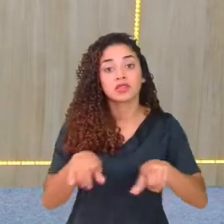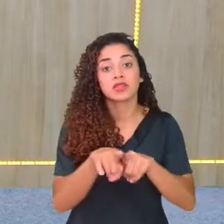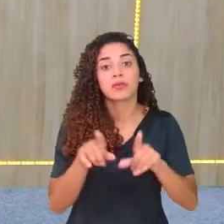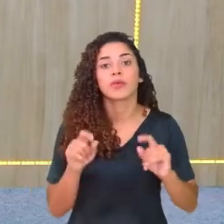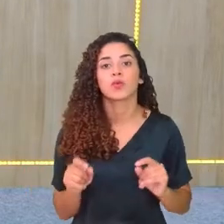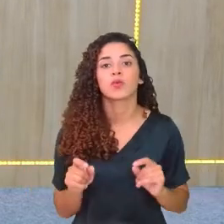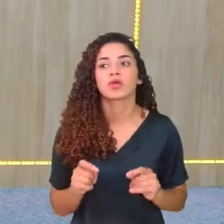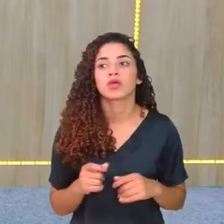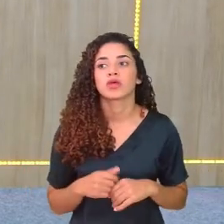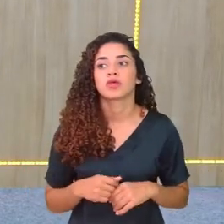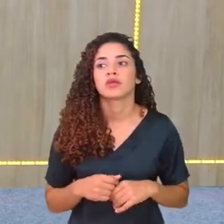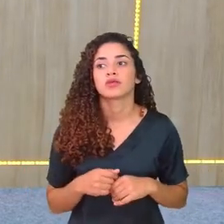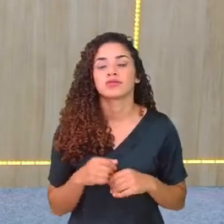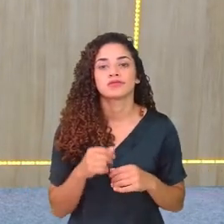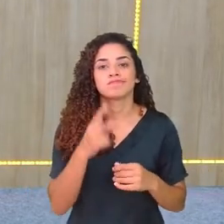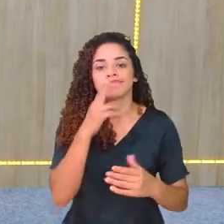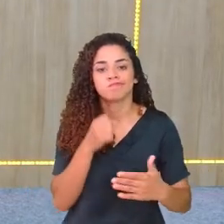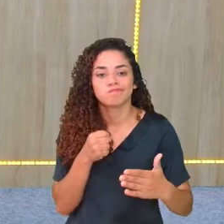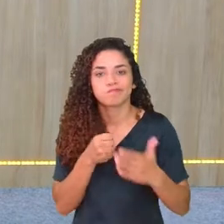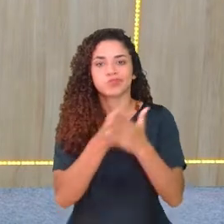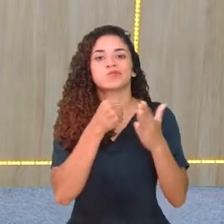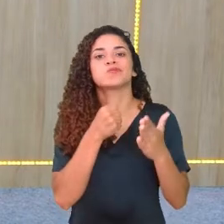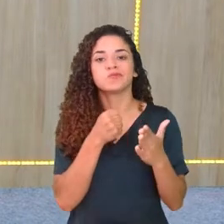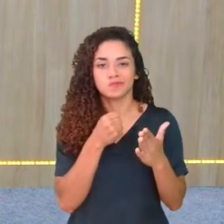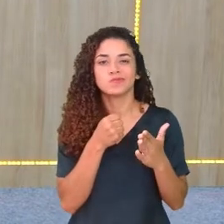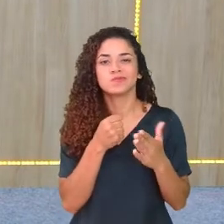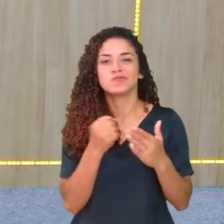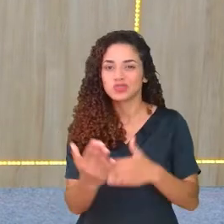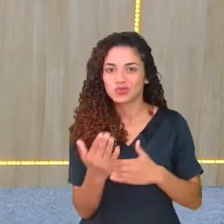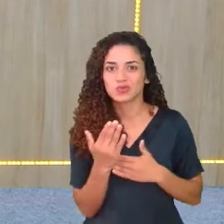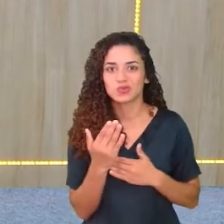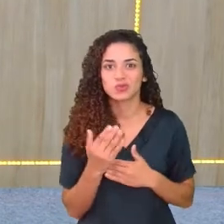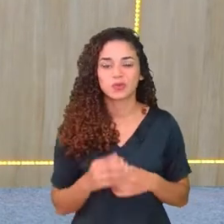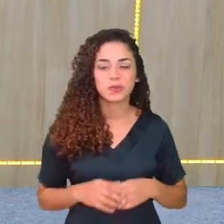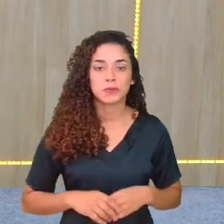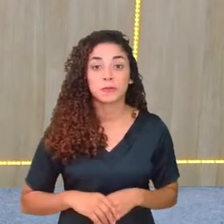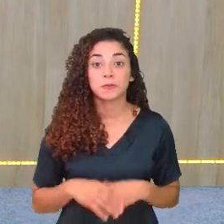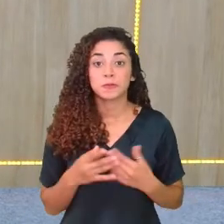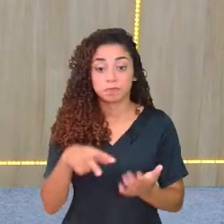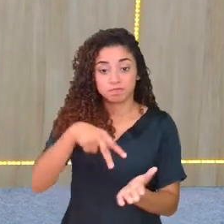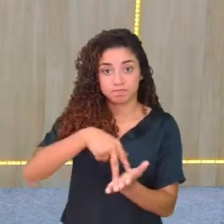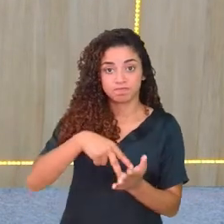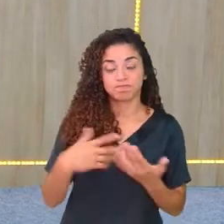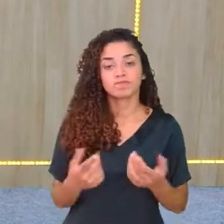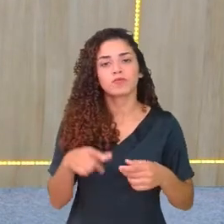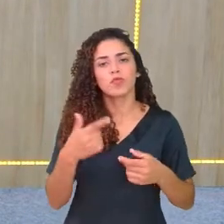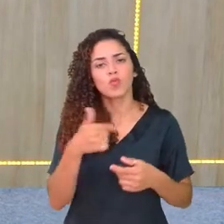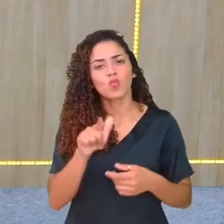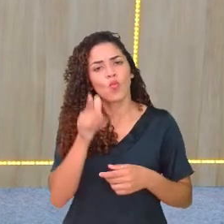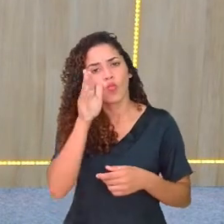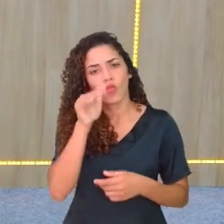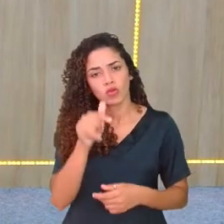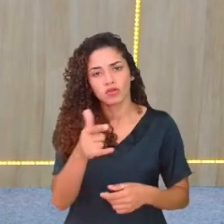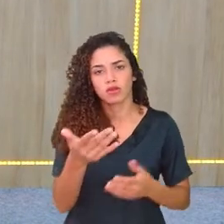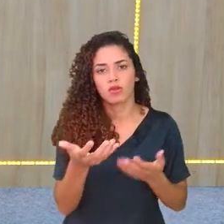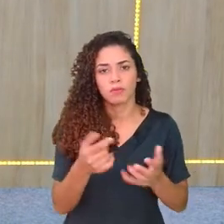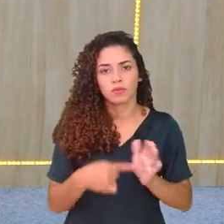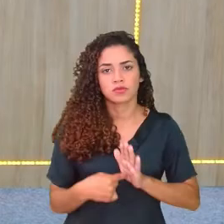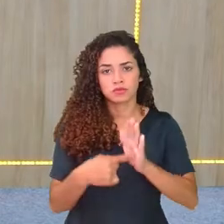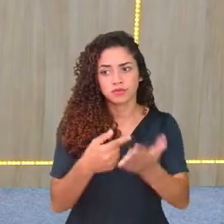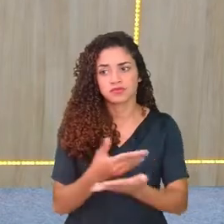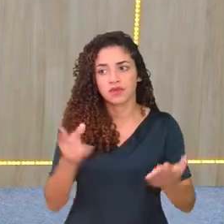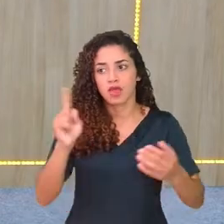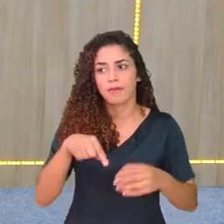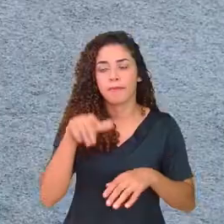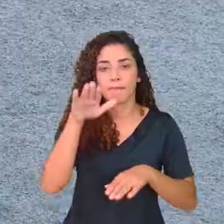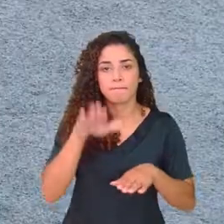também nessa questão do impacto. Outra curiosidade que eu quero mostrar para vocês é a questão dos nossos pés. Como é o caso da